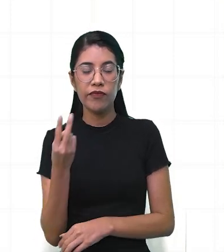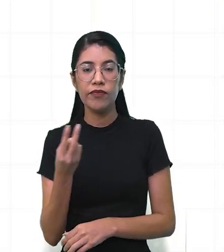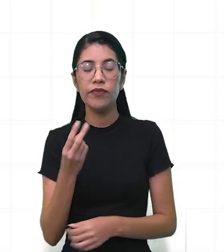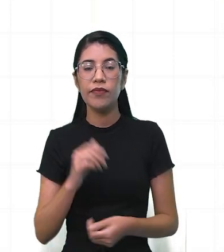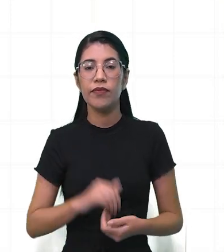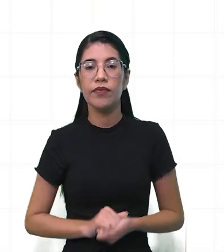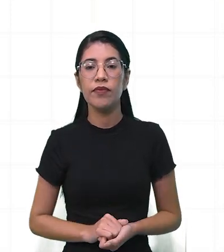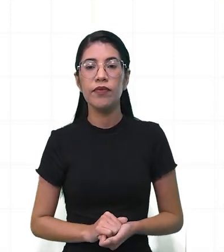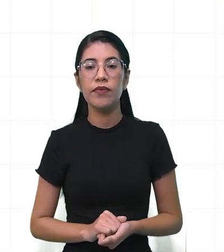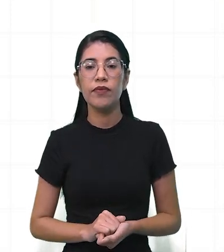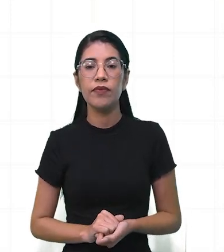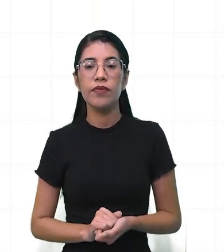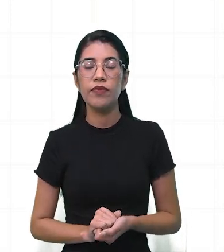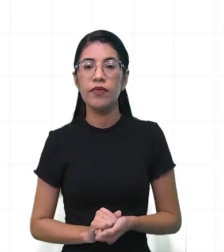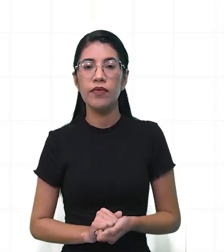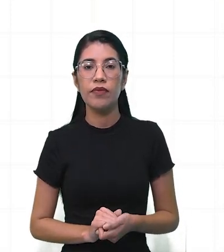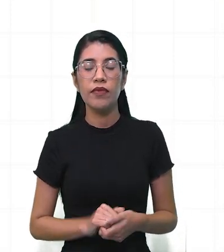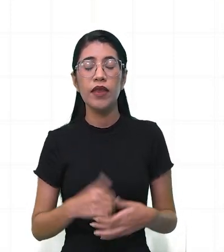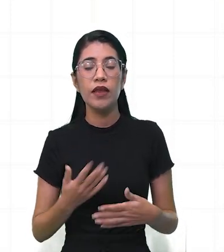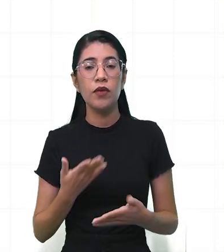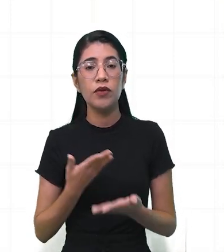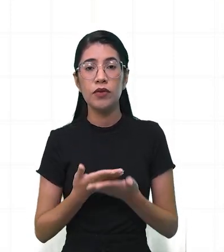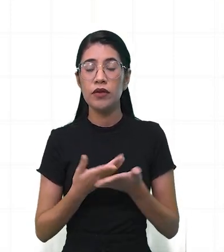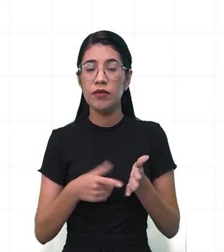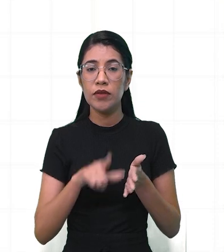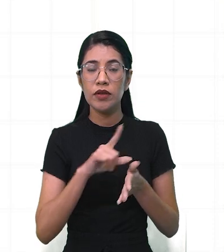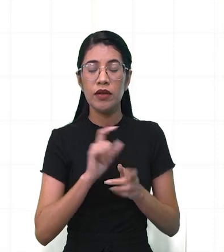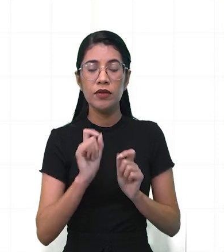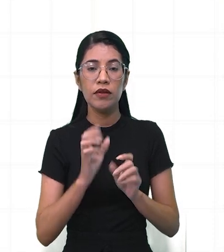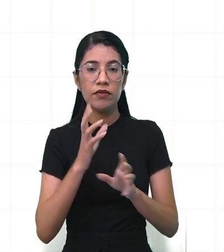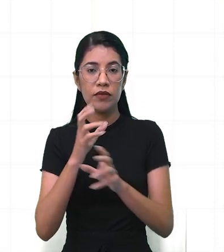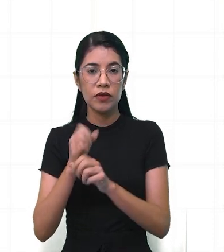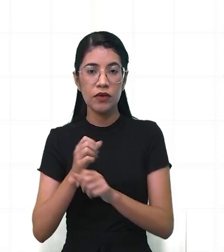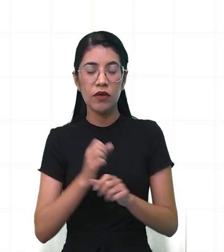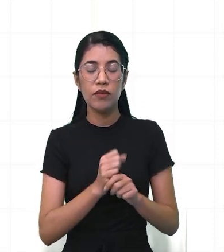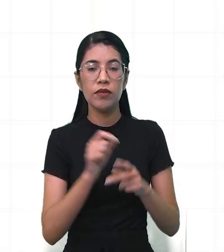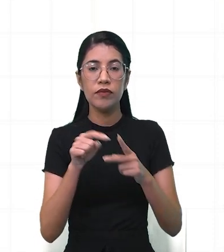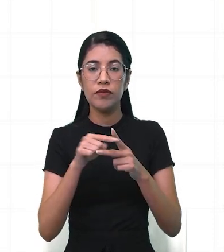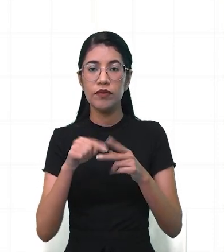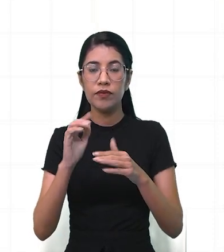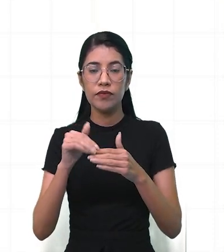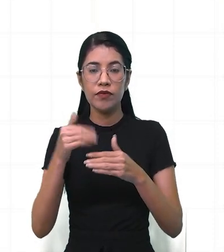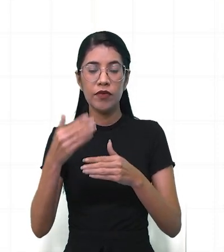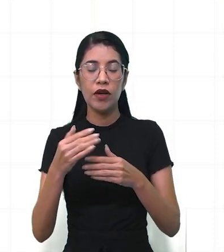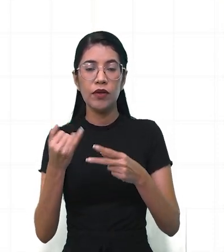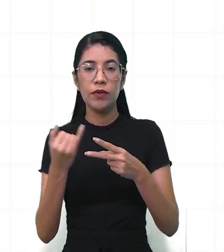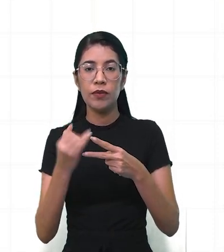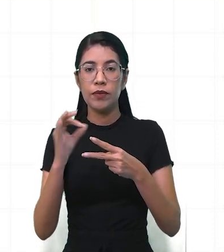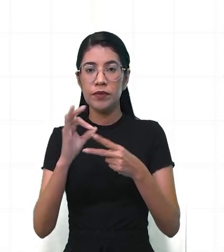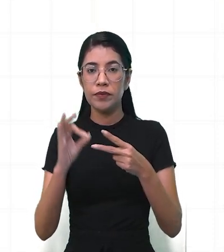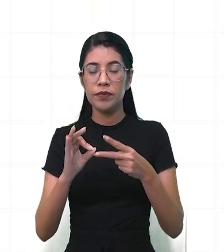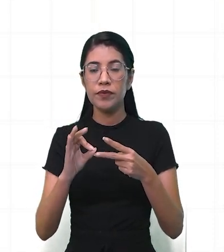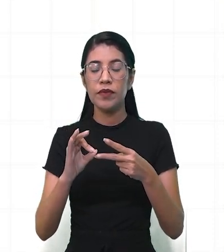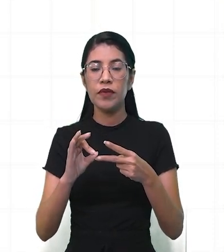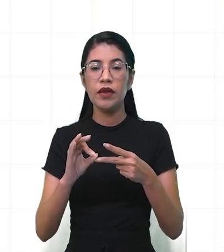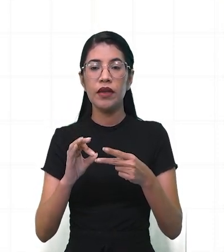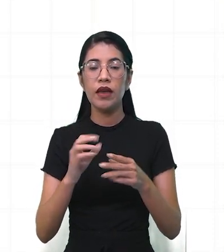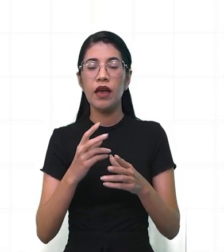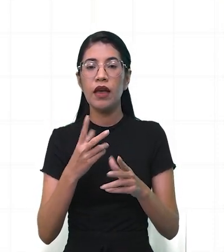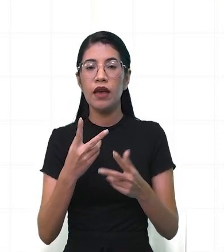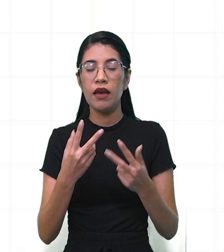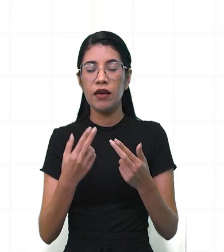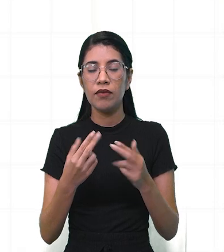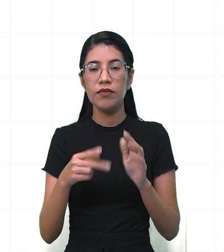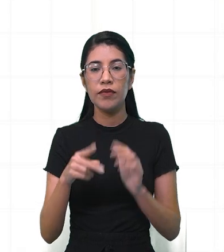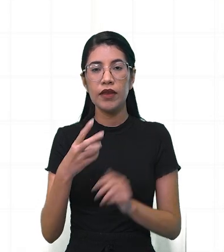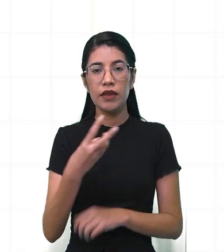Ora, vimos lá que a soma dos ângulos externos de um polígono convexo é igual a quanto mesmo?